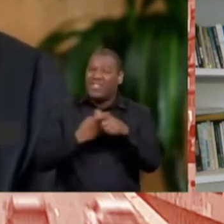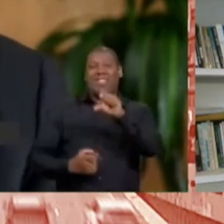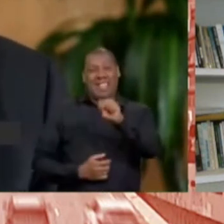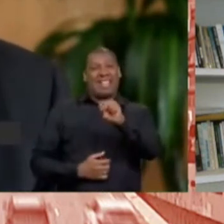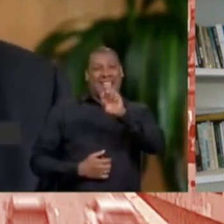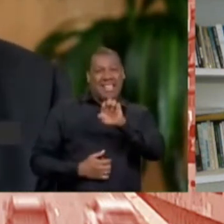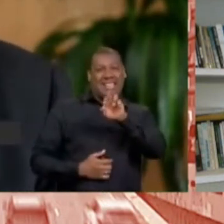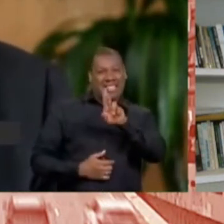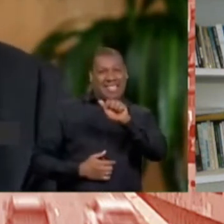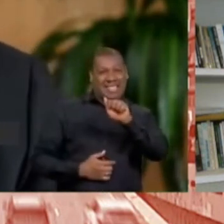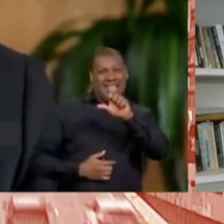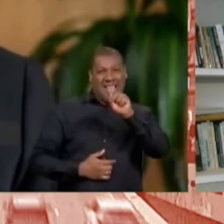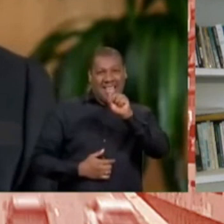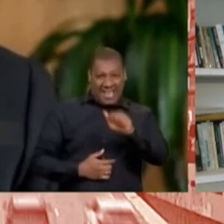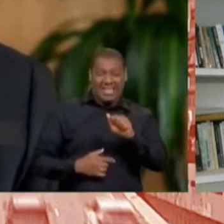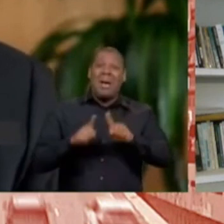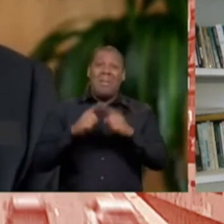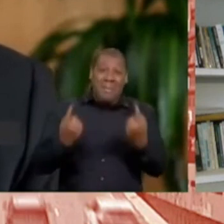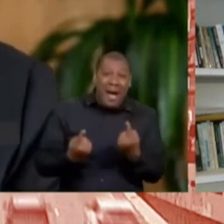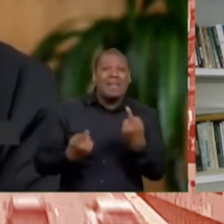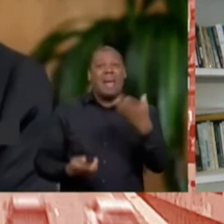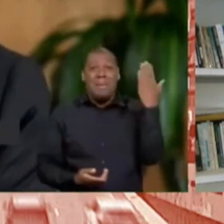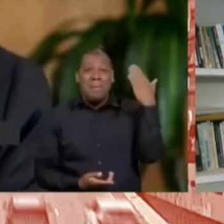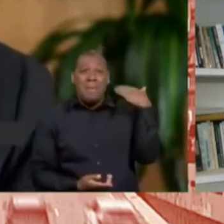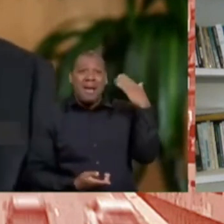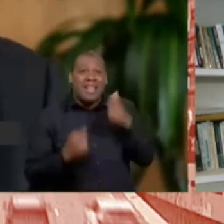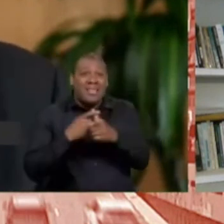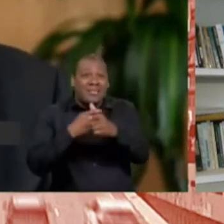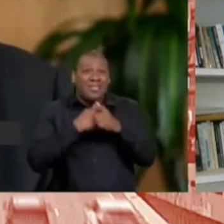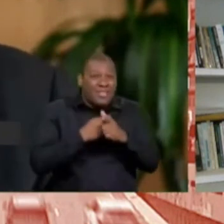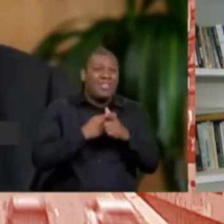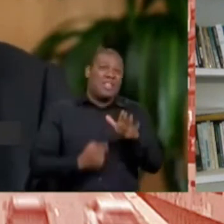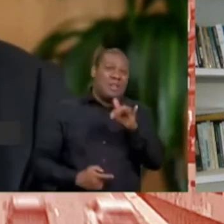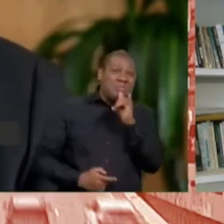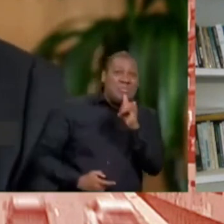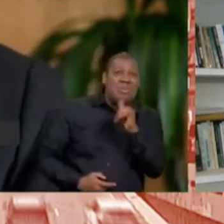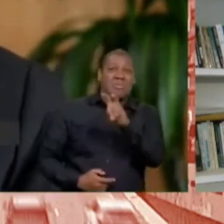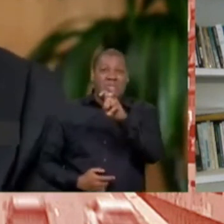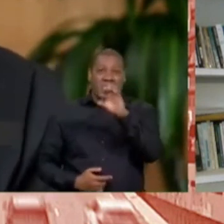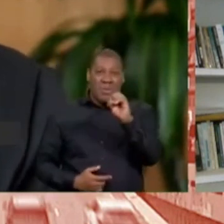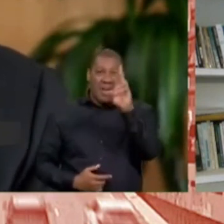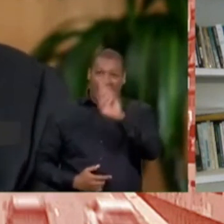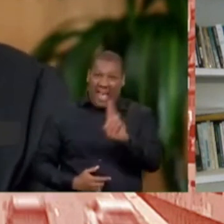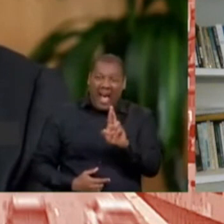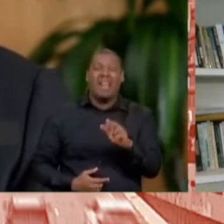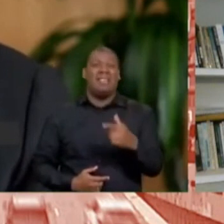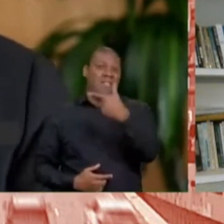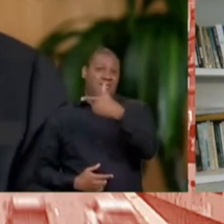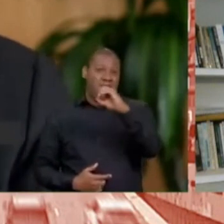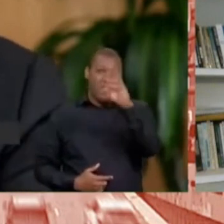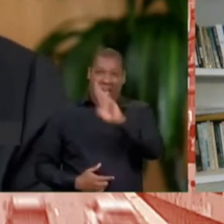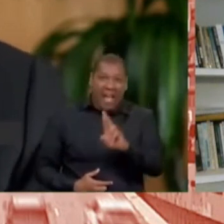alguma coisa assim, né. Então, quando você tem 40 milhões de pessoas devendo até R$ 100, né, quer